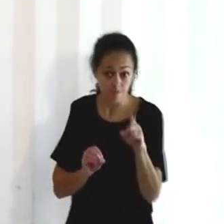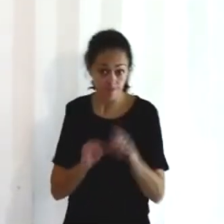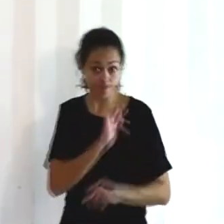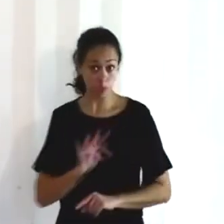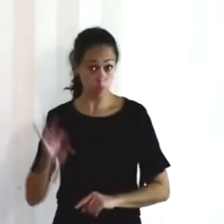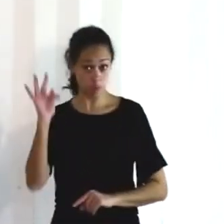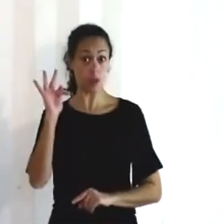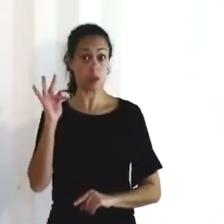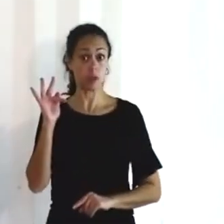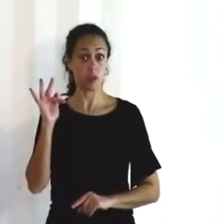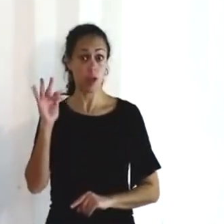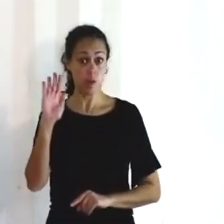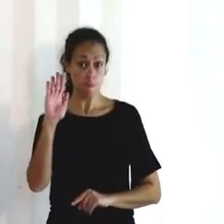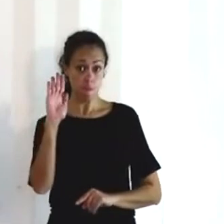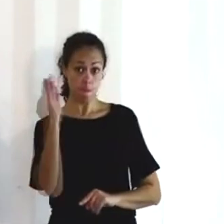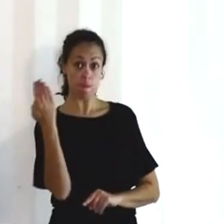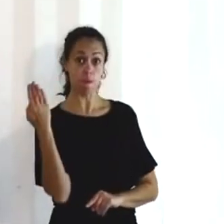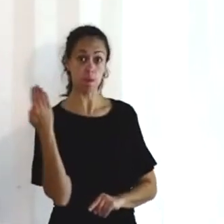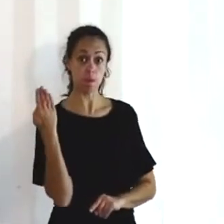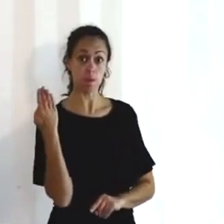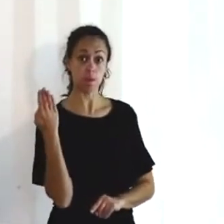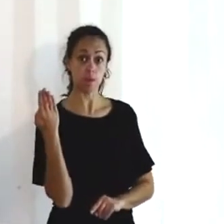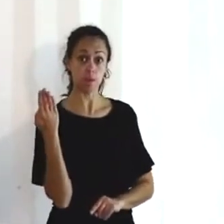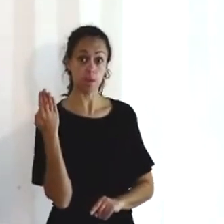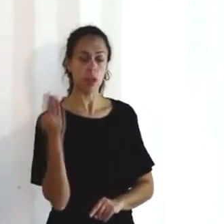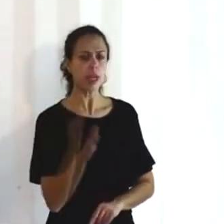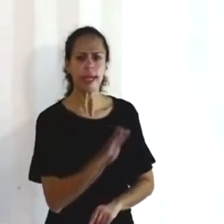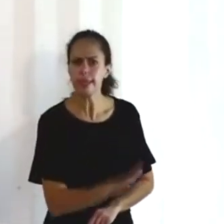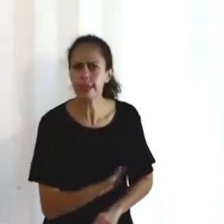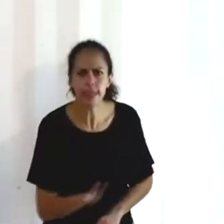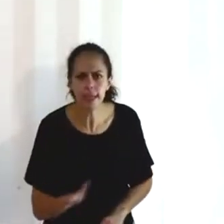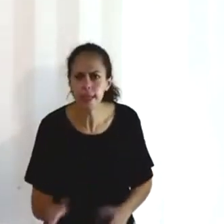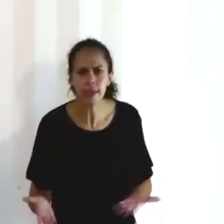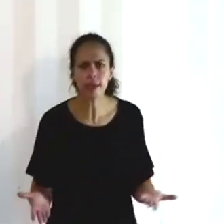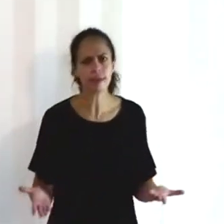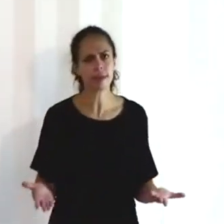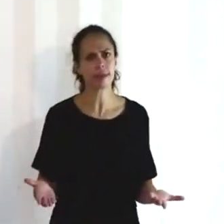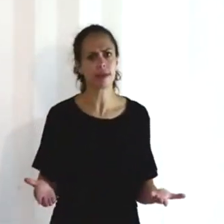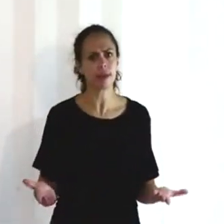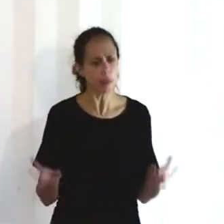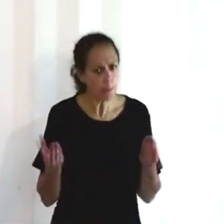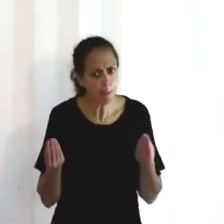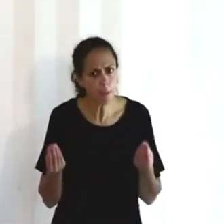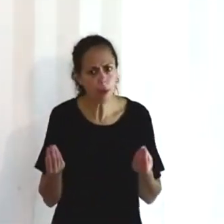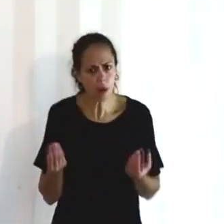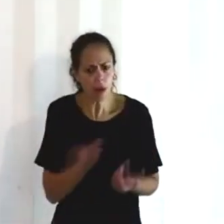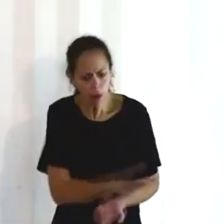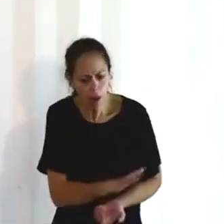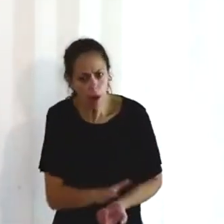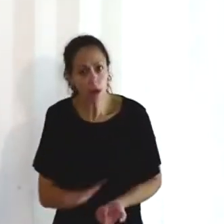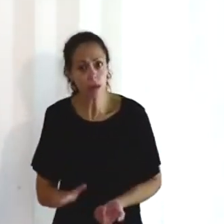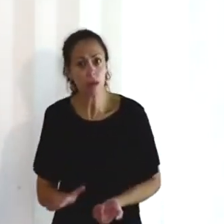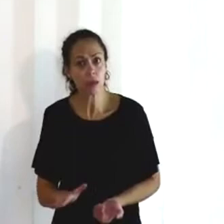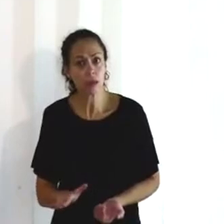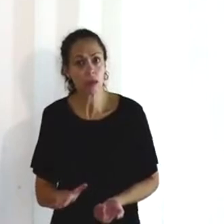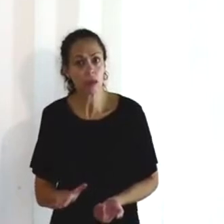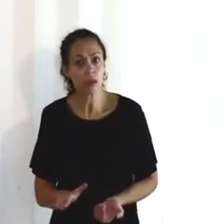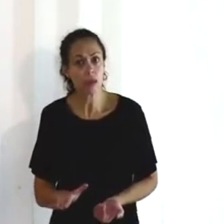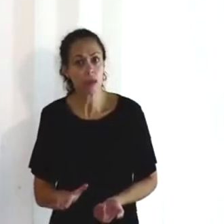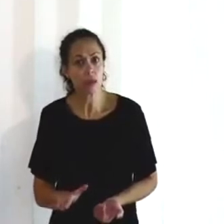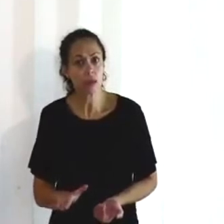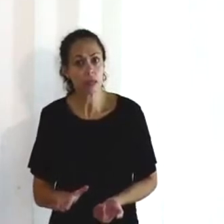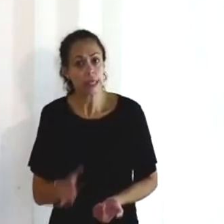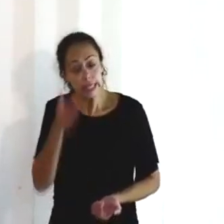hoje. Crianças vivem farisaísmo hoje, porque entendem só uma parte do